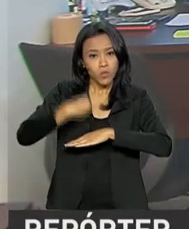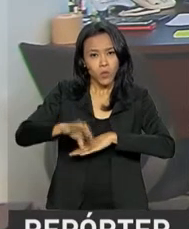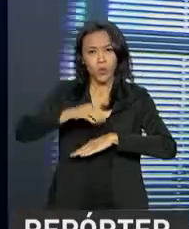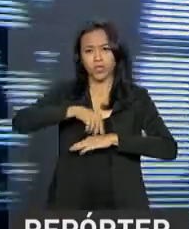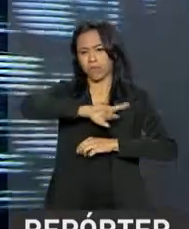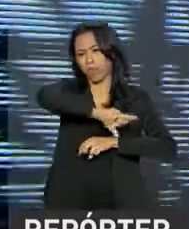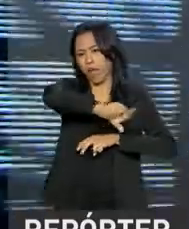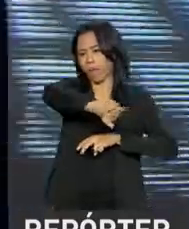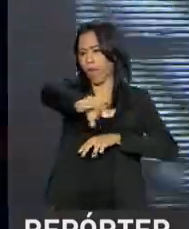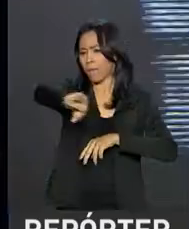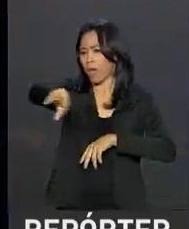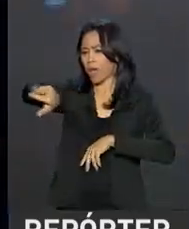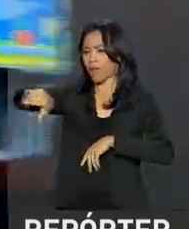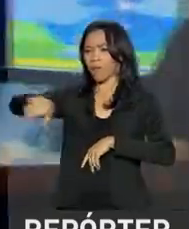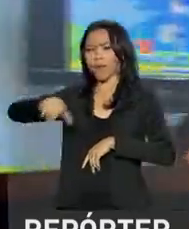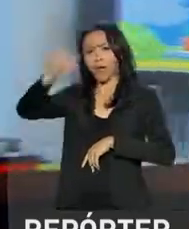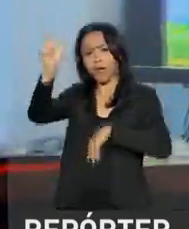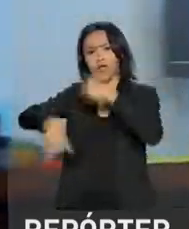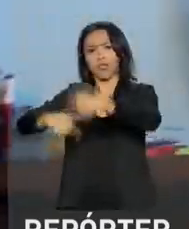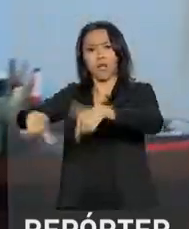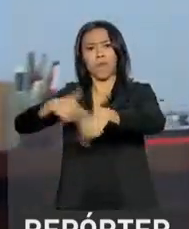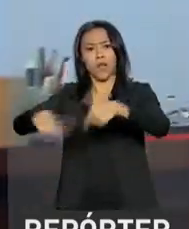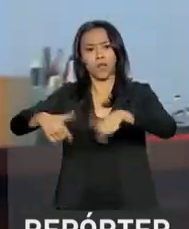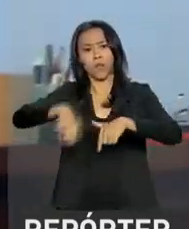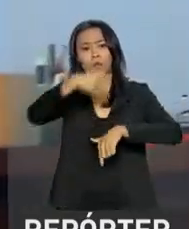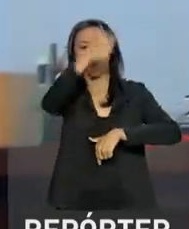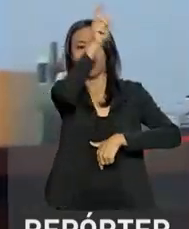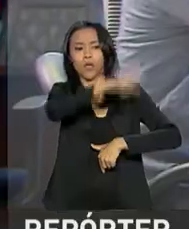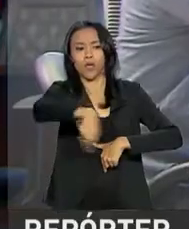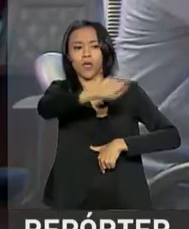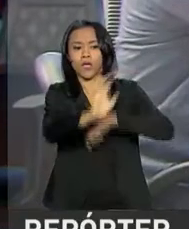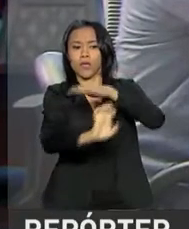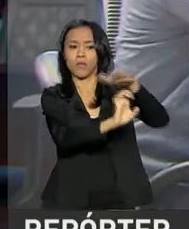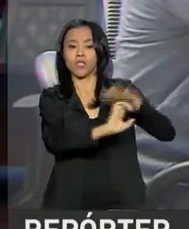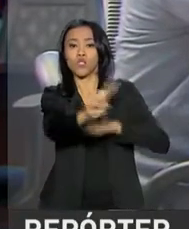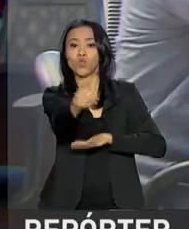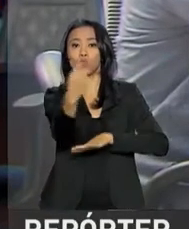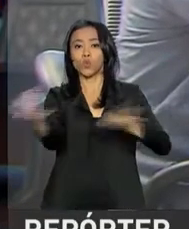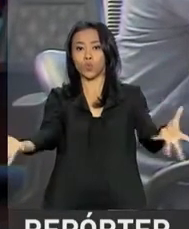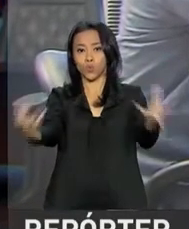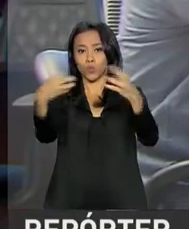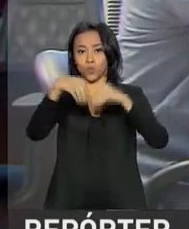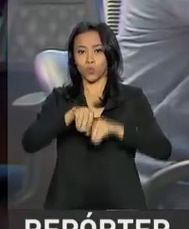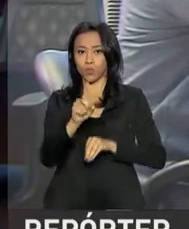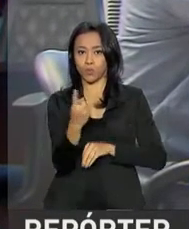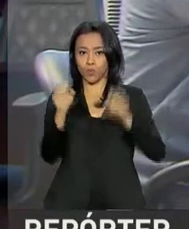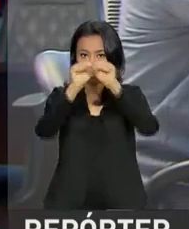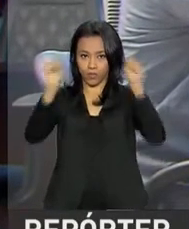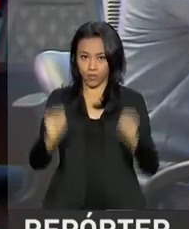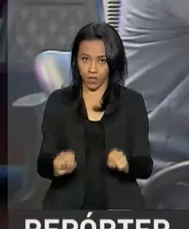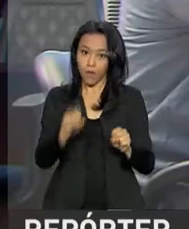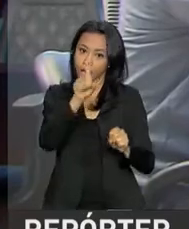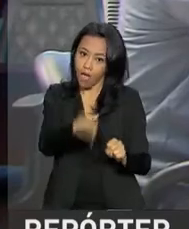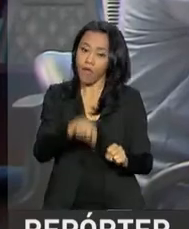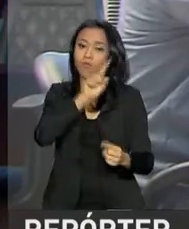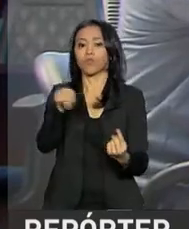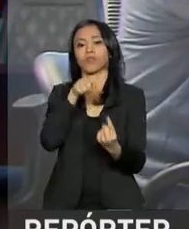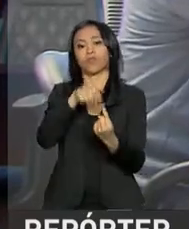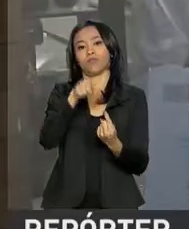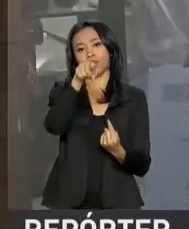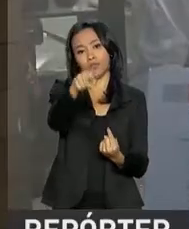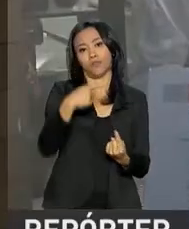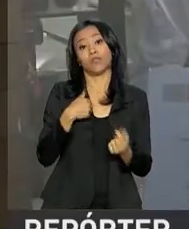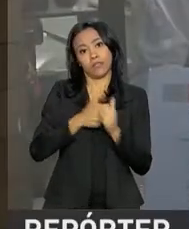empresas e trabalhadores em um único sistema este é o objetivo do e social além de facilitar o cumprimento